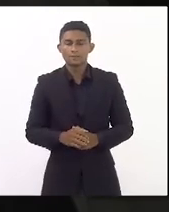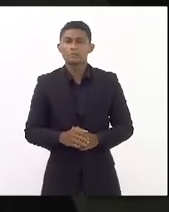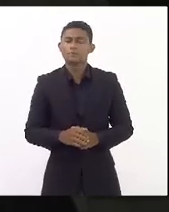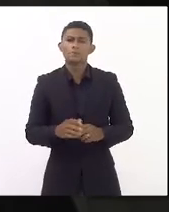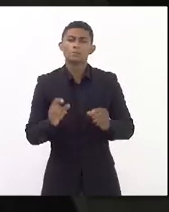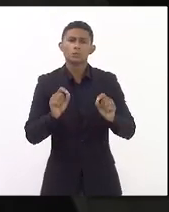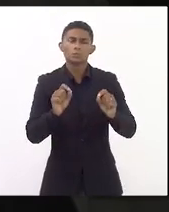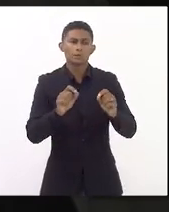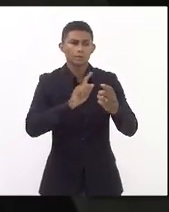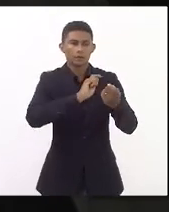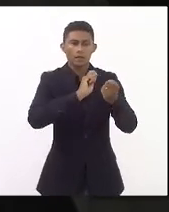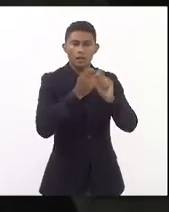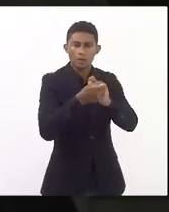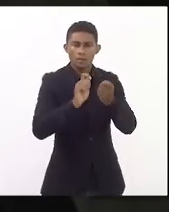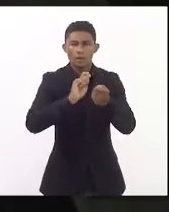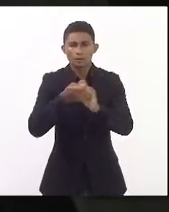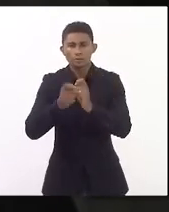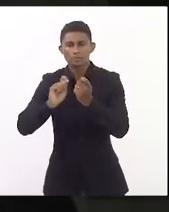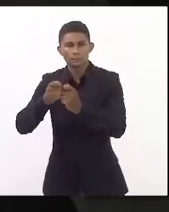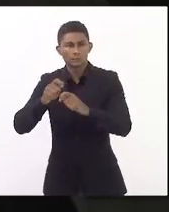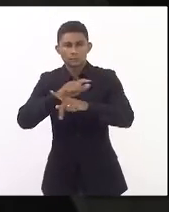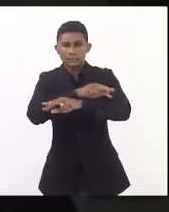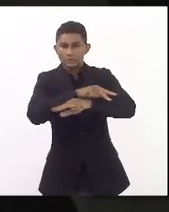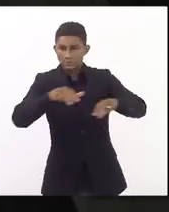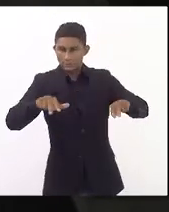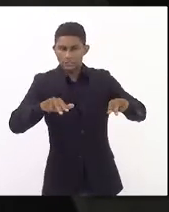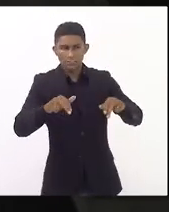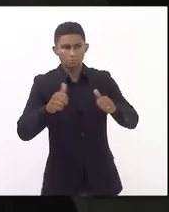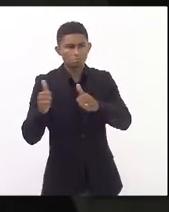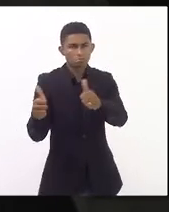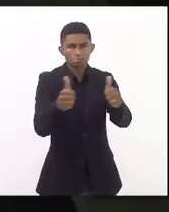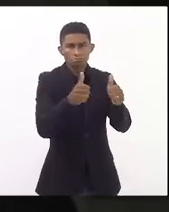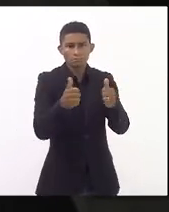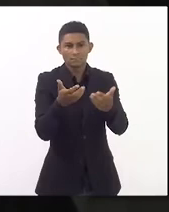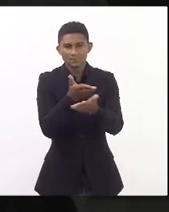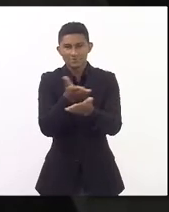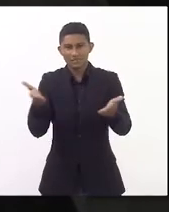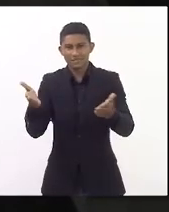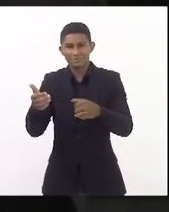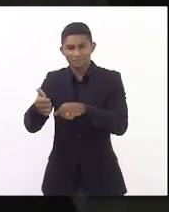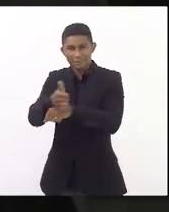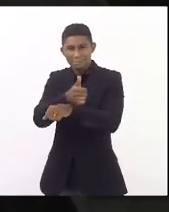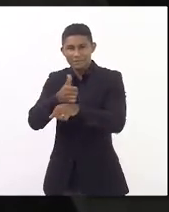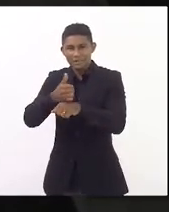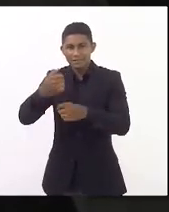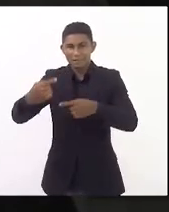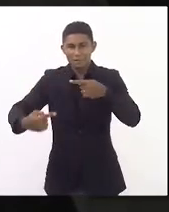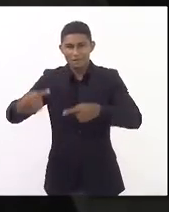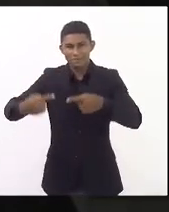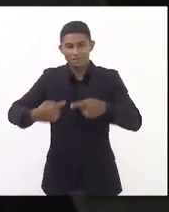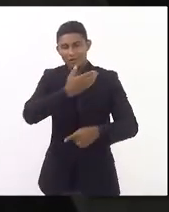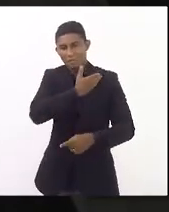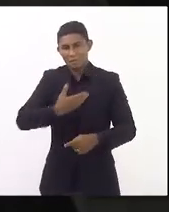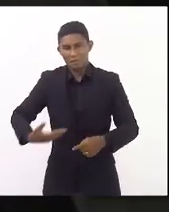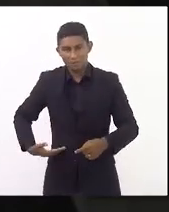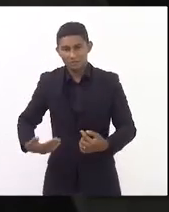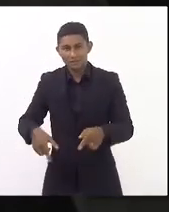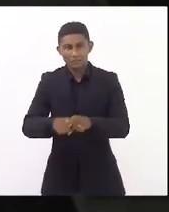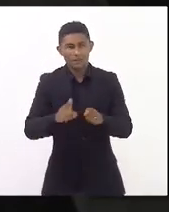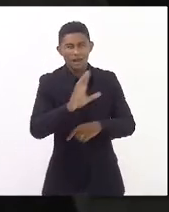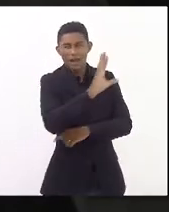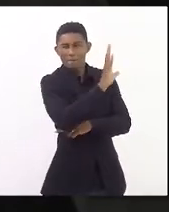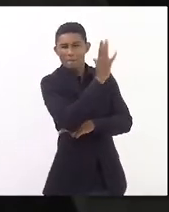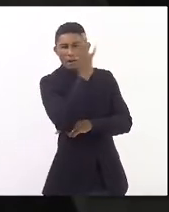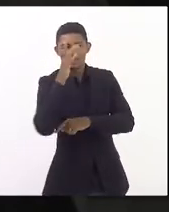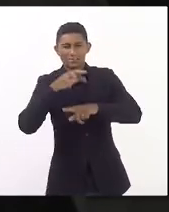adaptações positivas na carreira de especialista em políticas públicas e gestão ambiental,